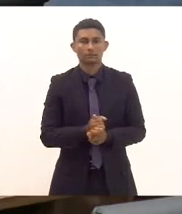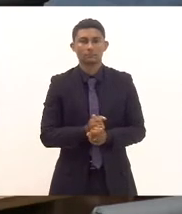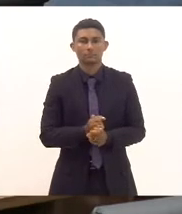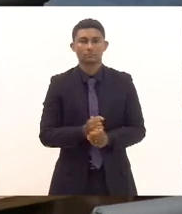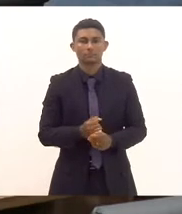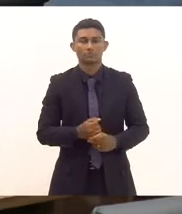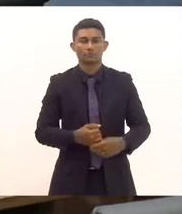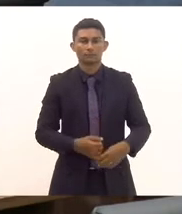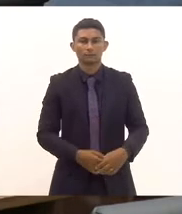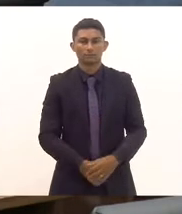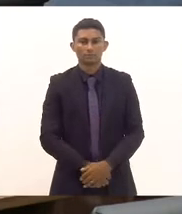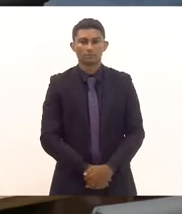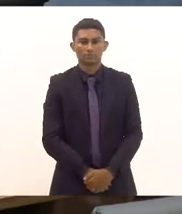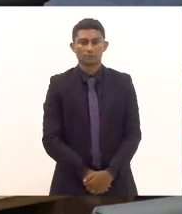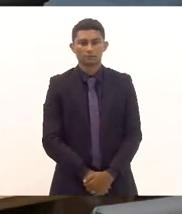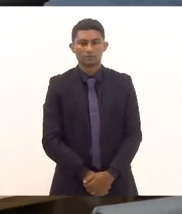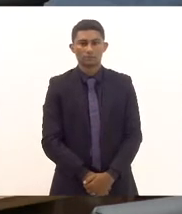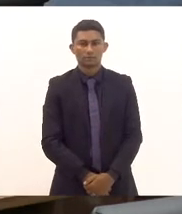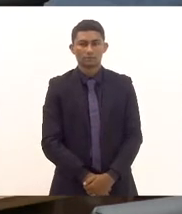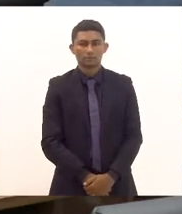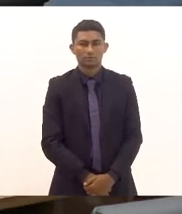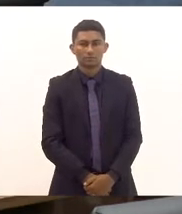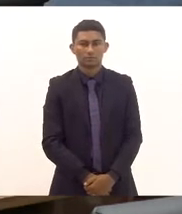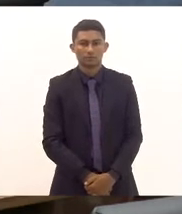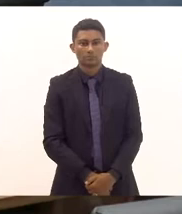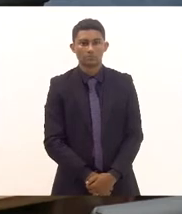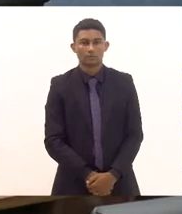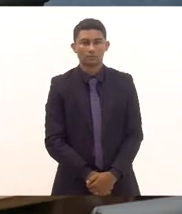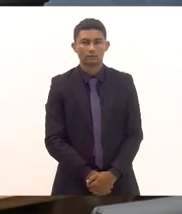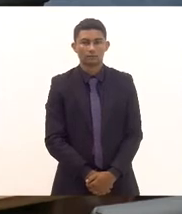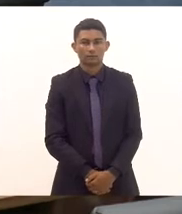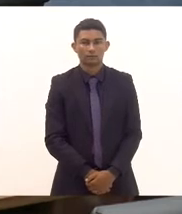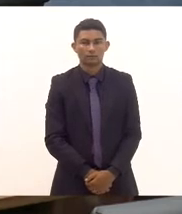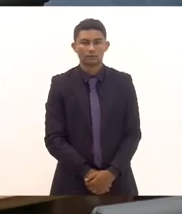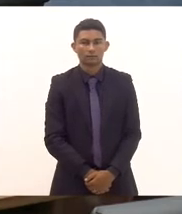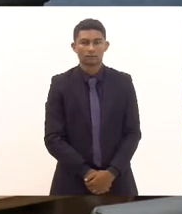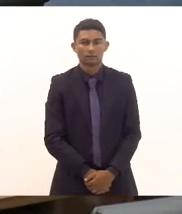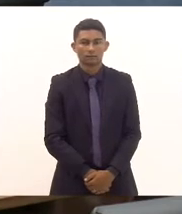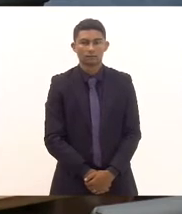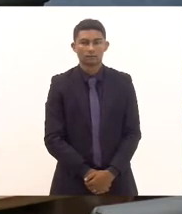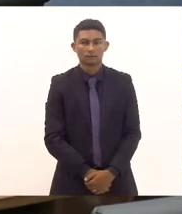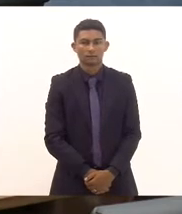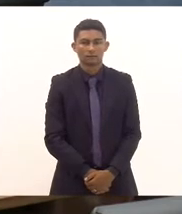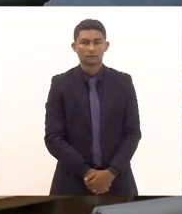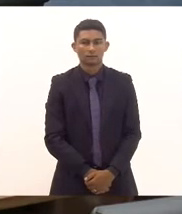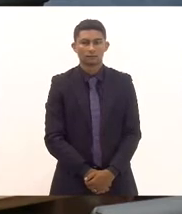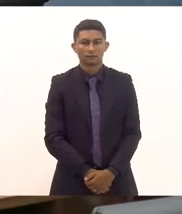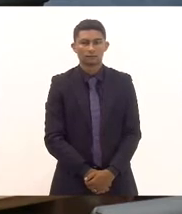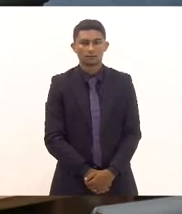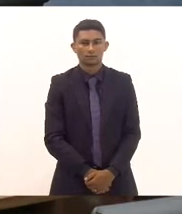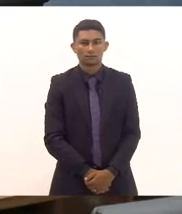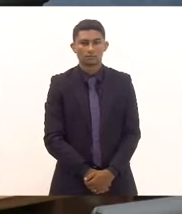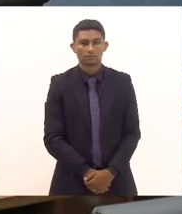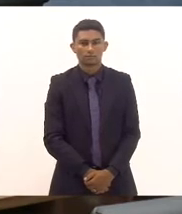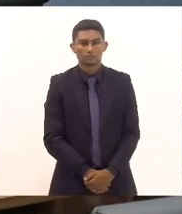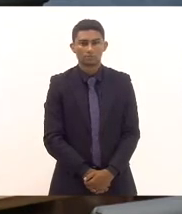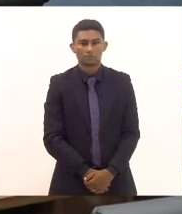E aí E aí há 14 horas